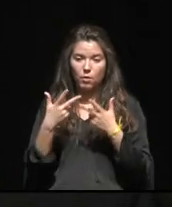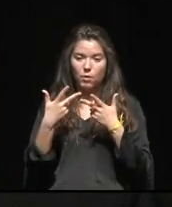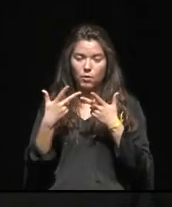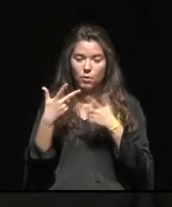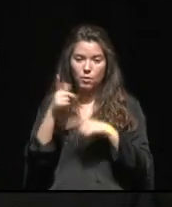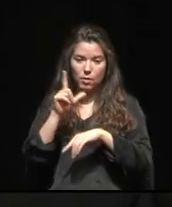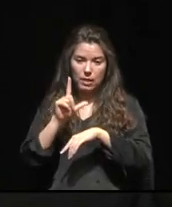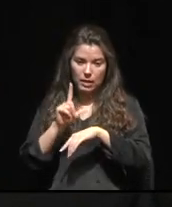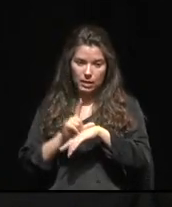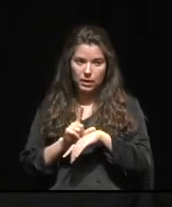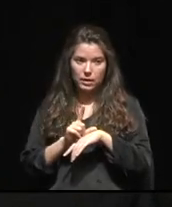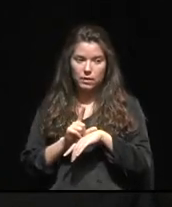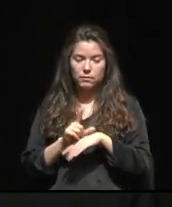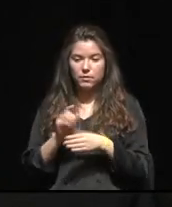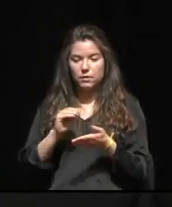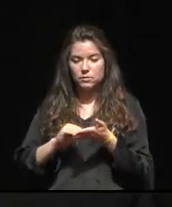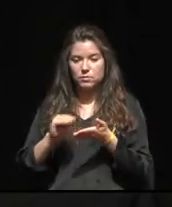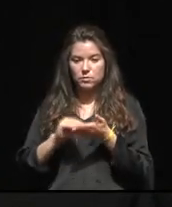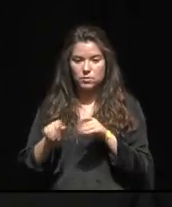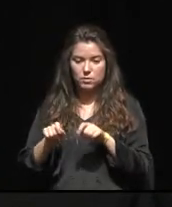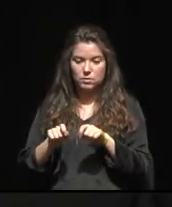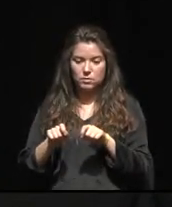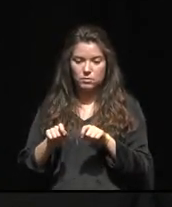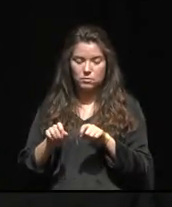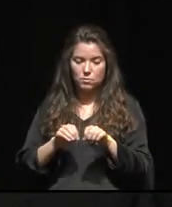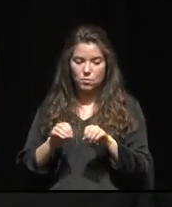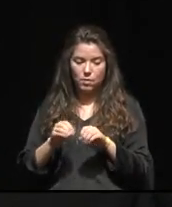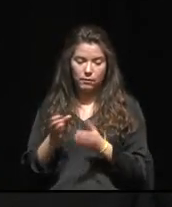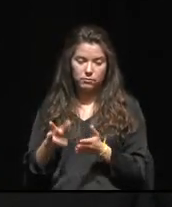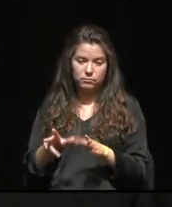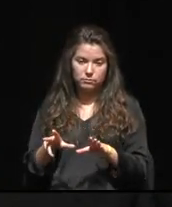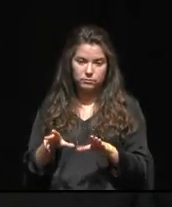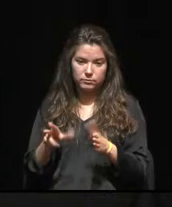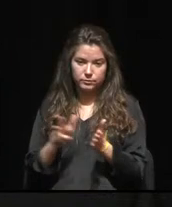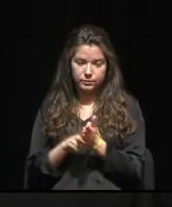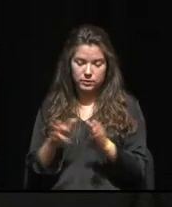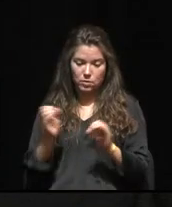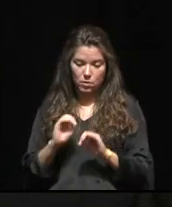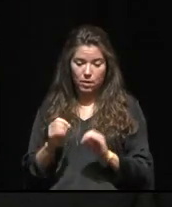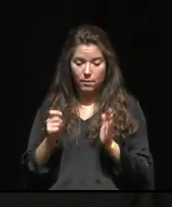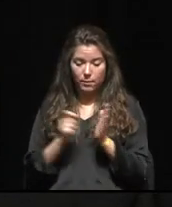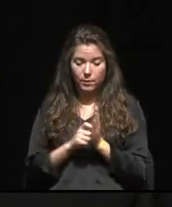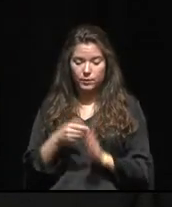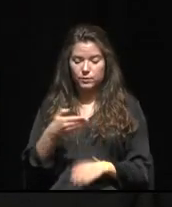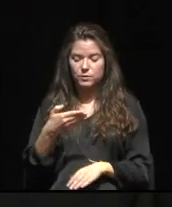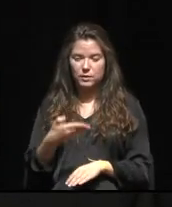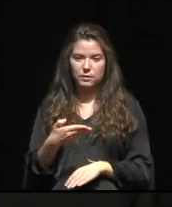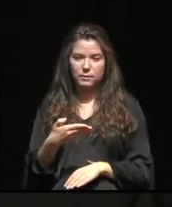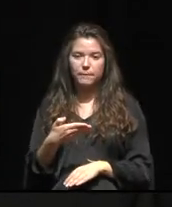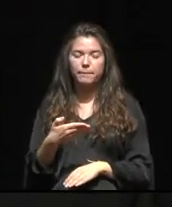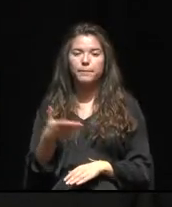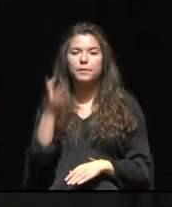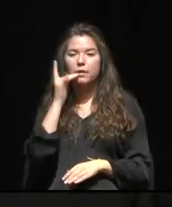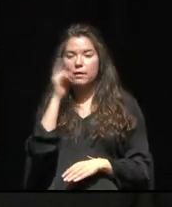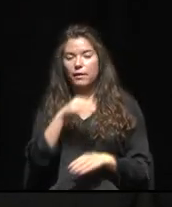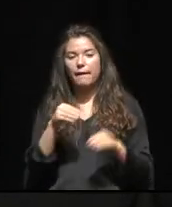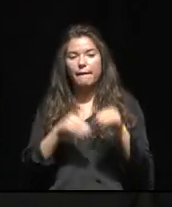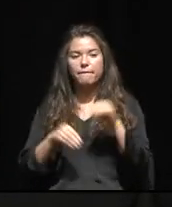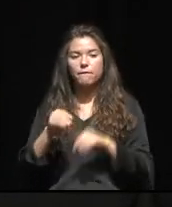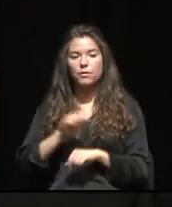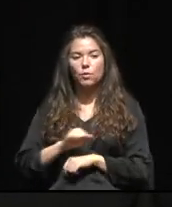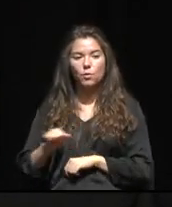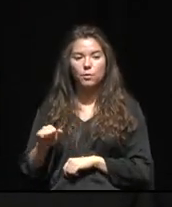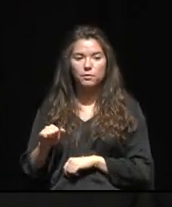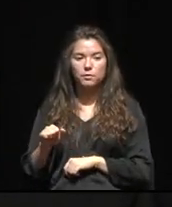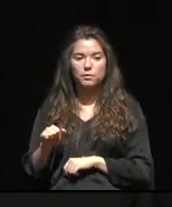e mpt rejeitado ponto sete quem Vota